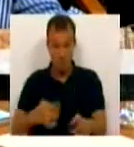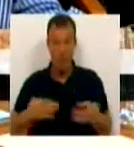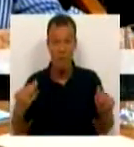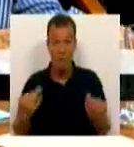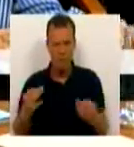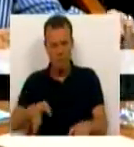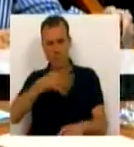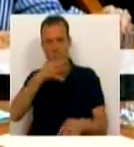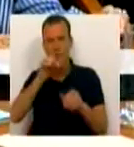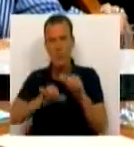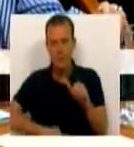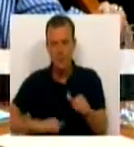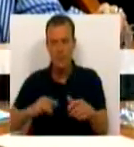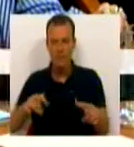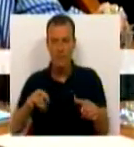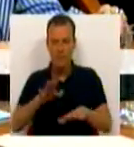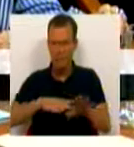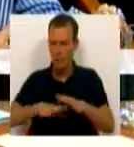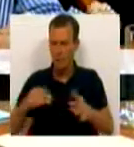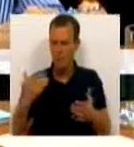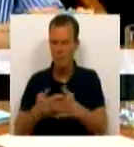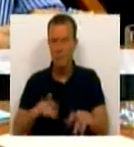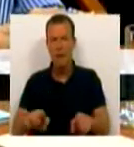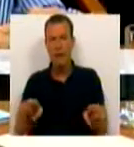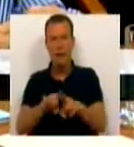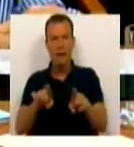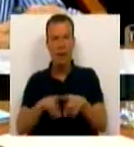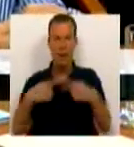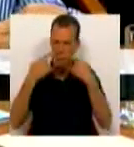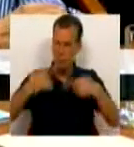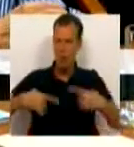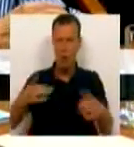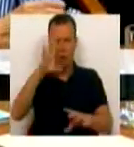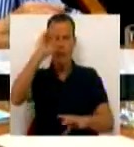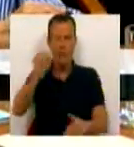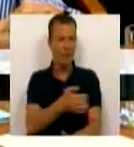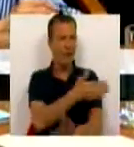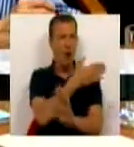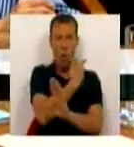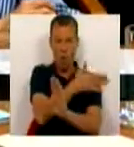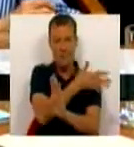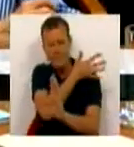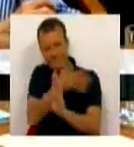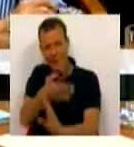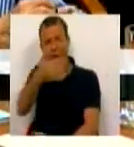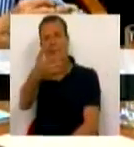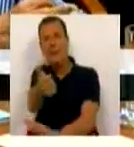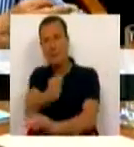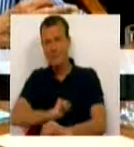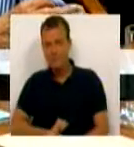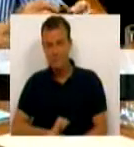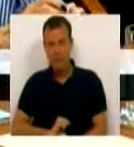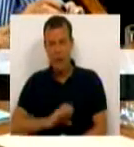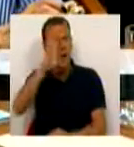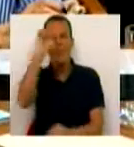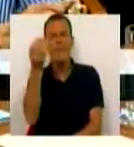afirmações que foram aqui feitas retratam o governo que existiu entre 2011 e 2015. Retratam exatamente o governo